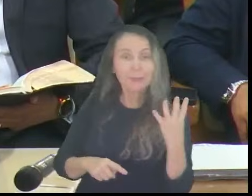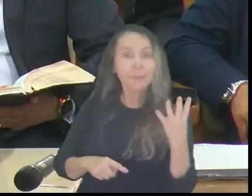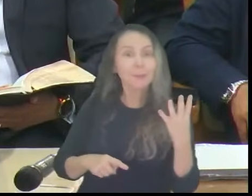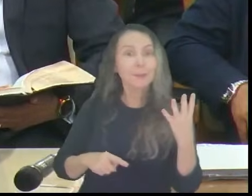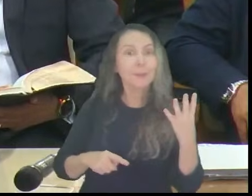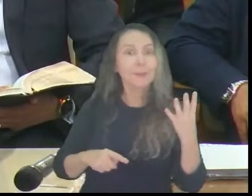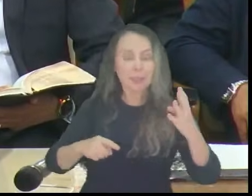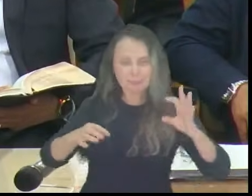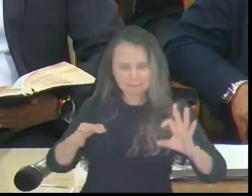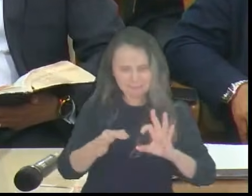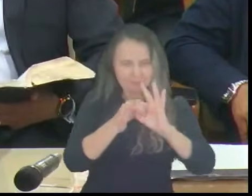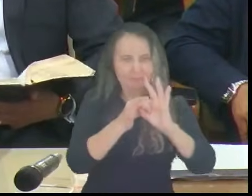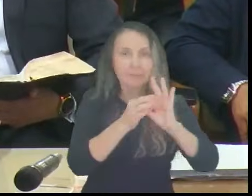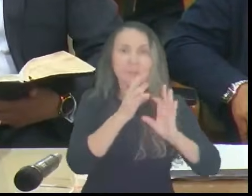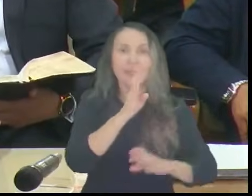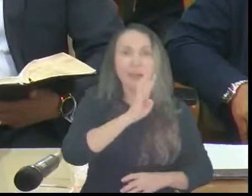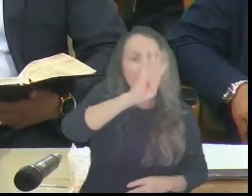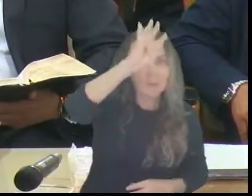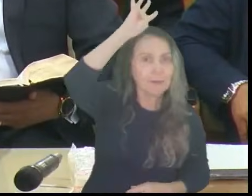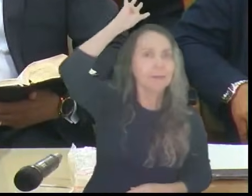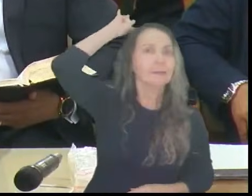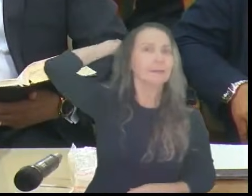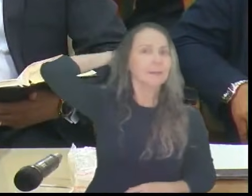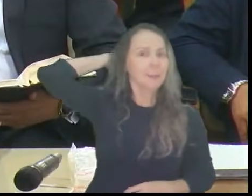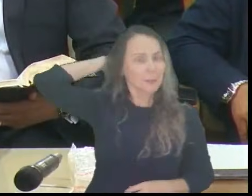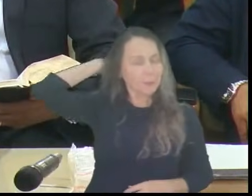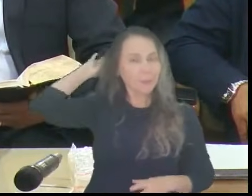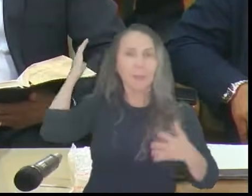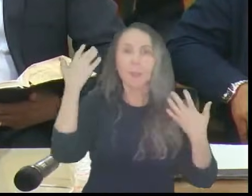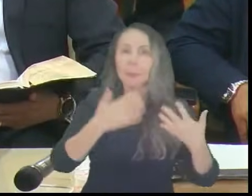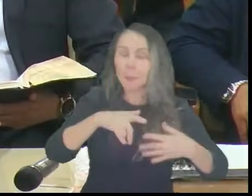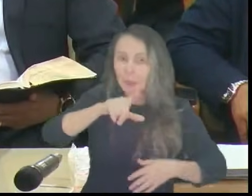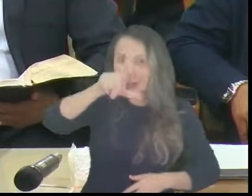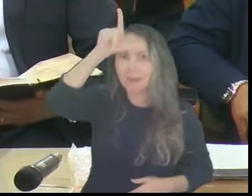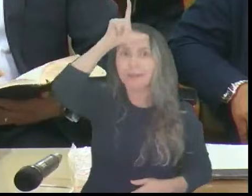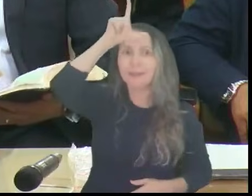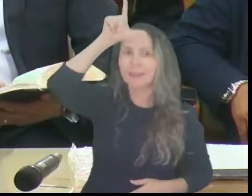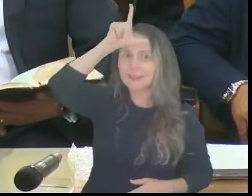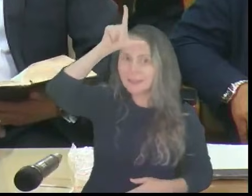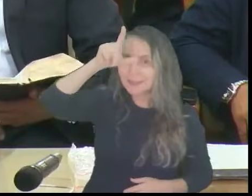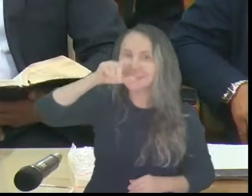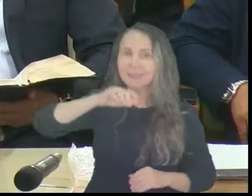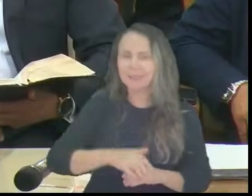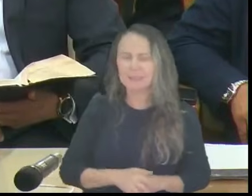Espírito Santo não tem medo de enfrentar as autoridades malignas.